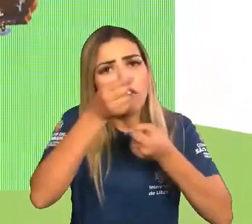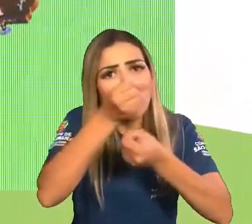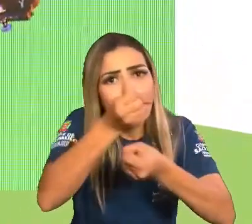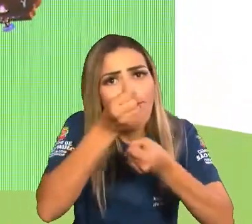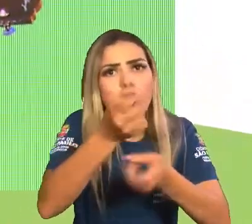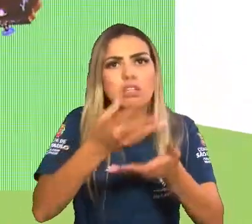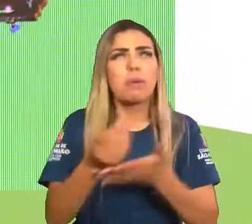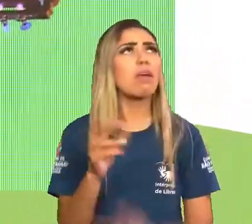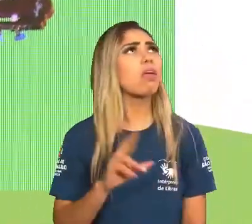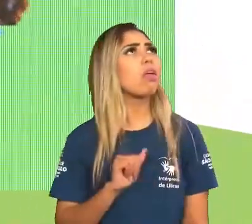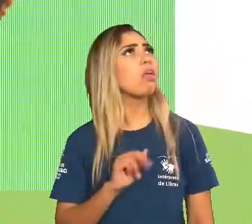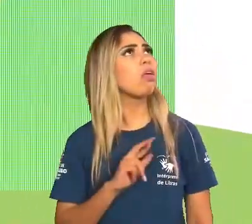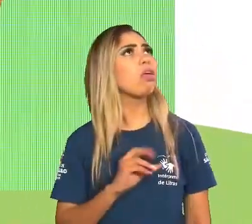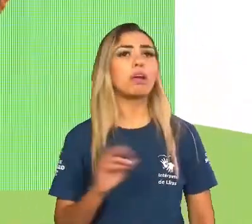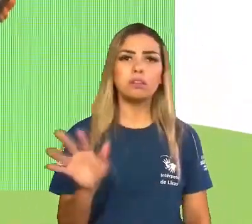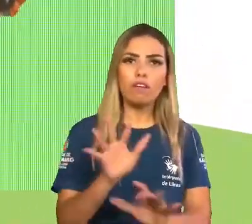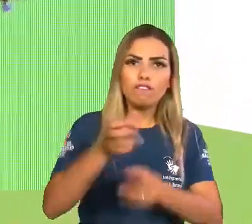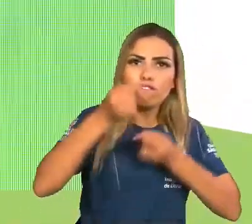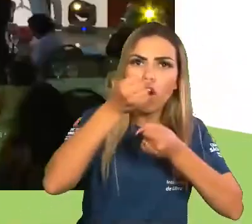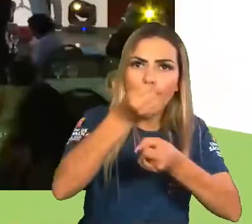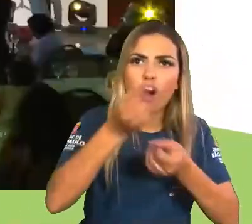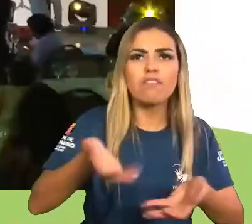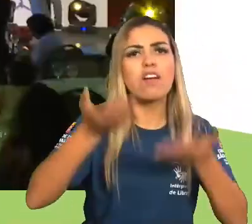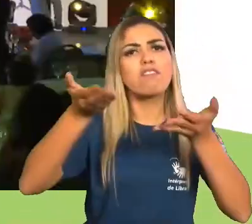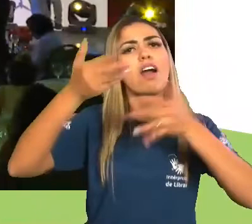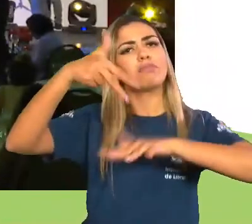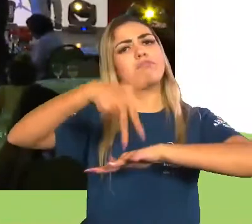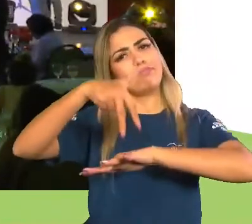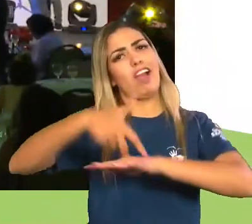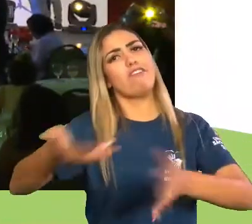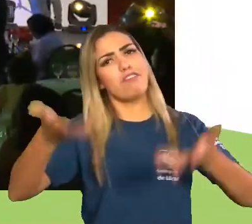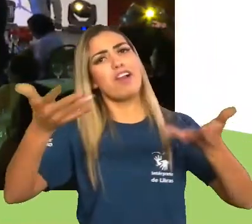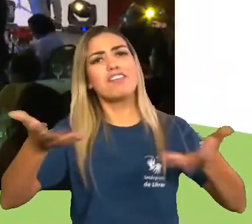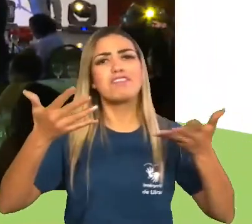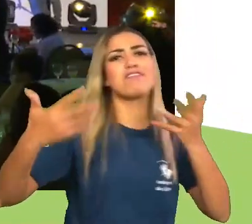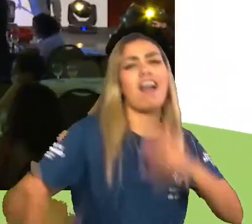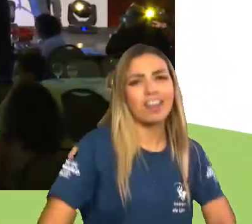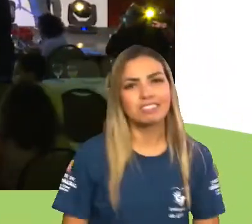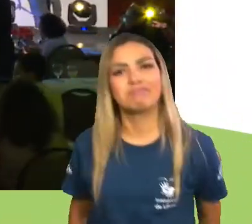vá. Quem pode até pode levantar um pouquinho, vai.